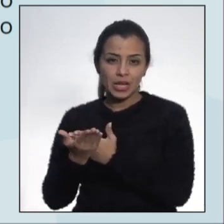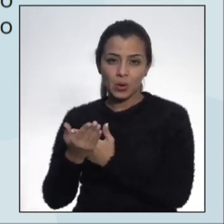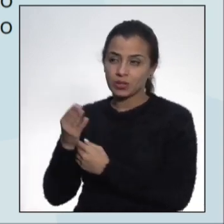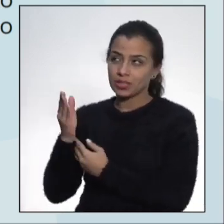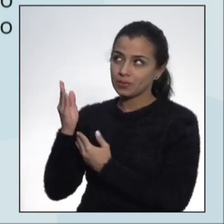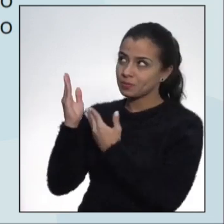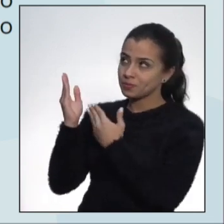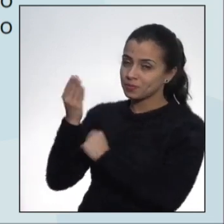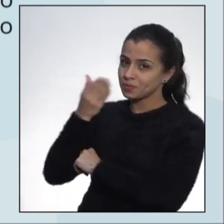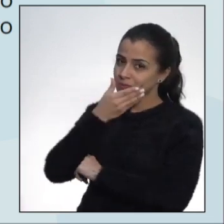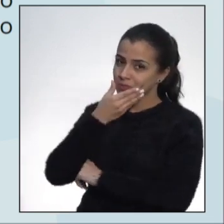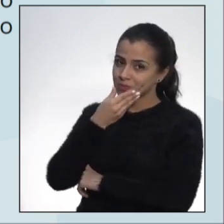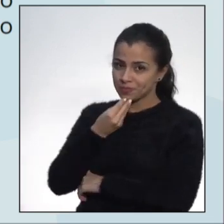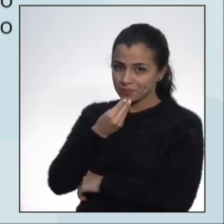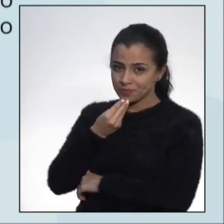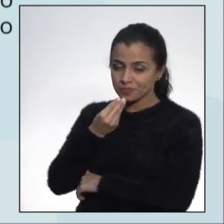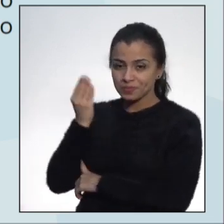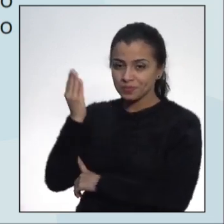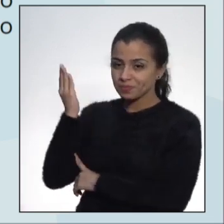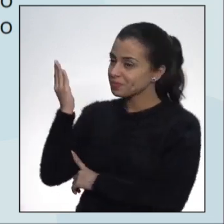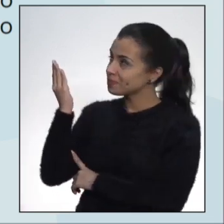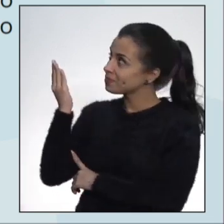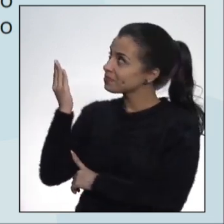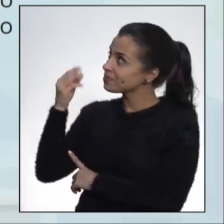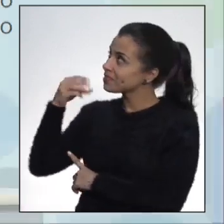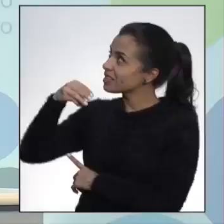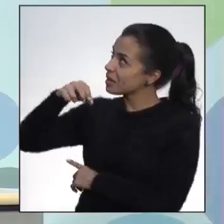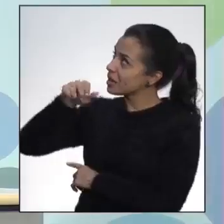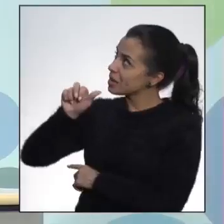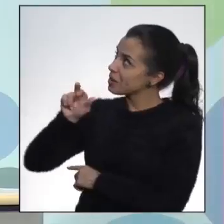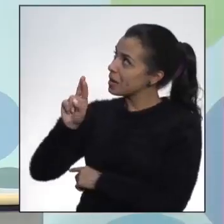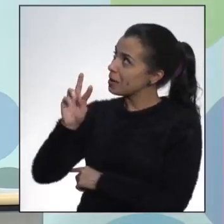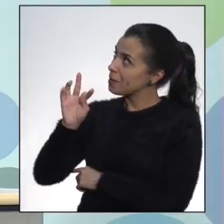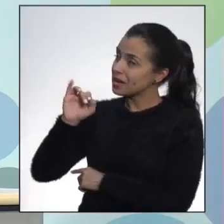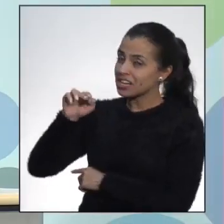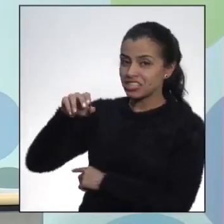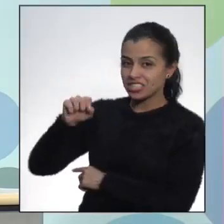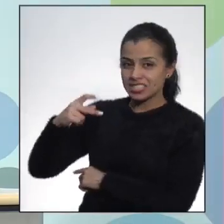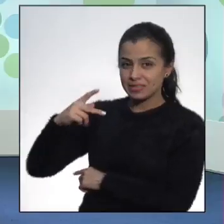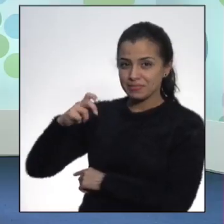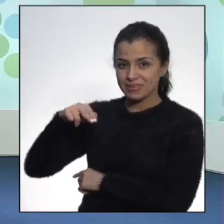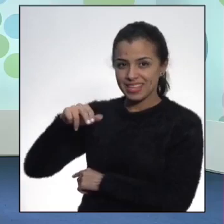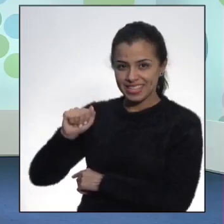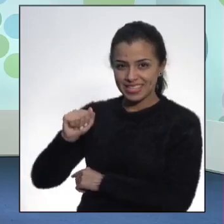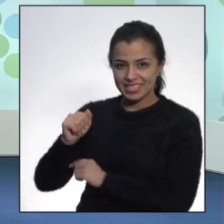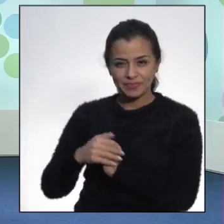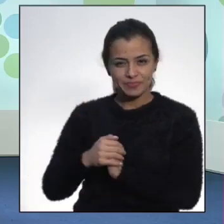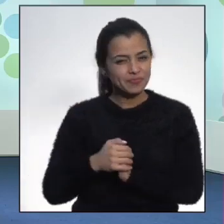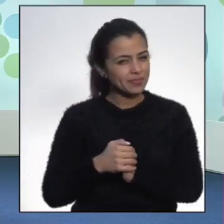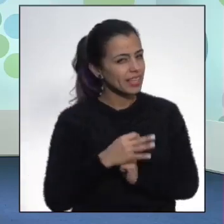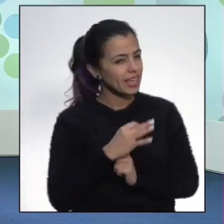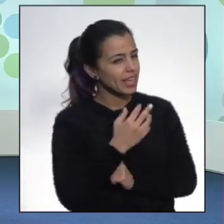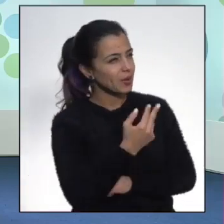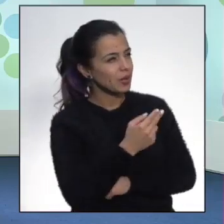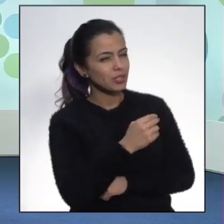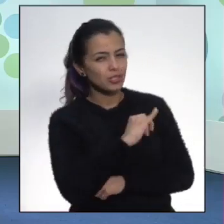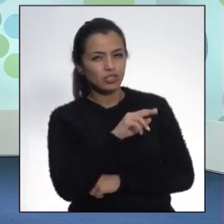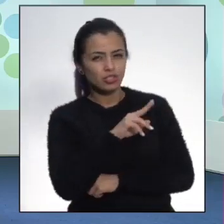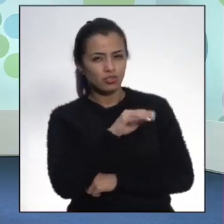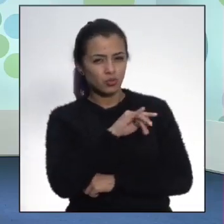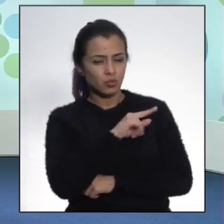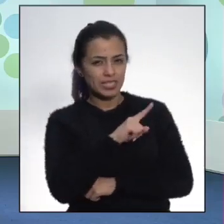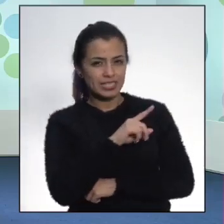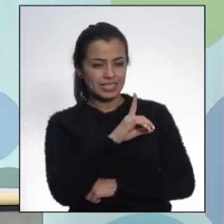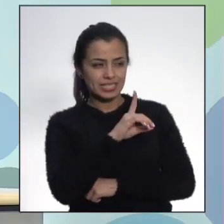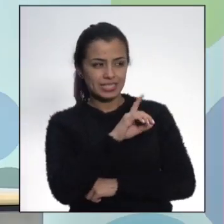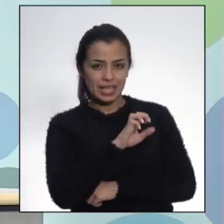Pena, como a professora falou agora há pouco, né? A peça é o Juiz de Paz Juiz de Paz na da Roça. Roça.